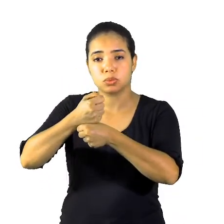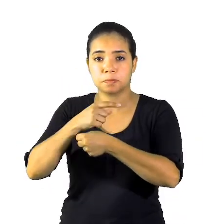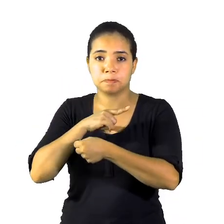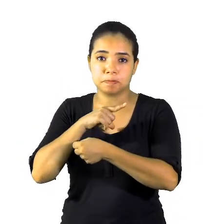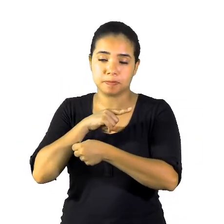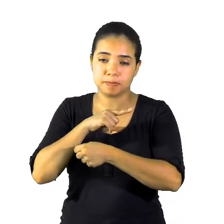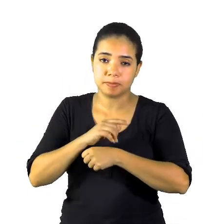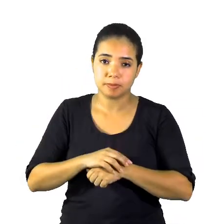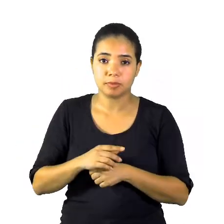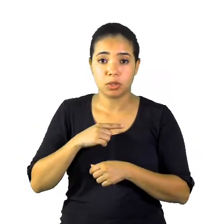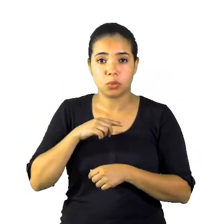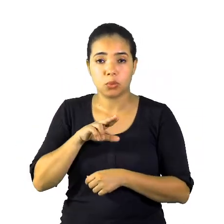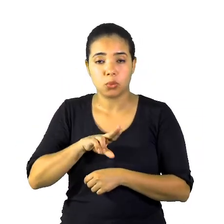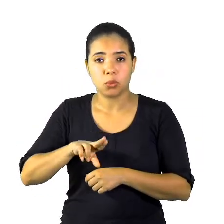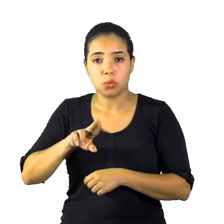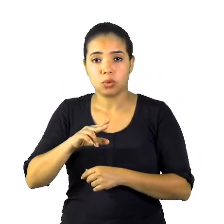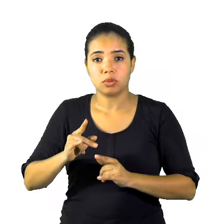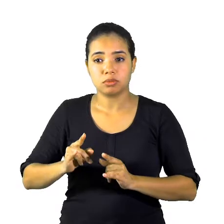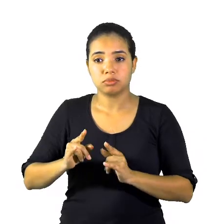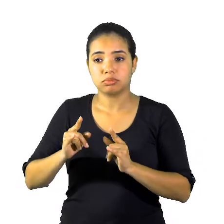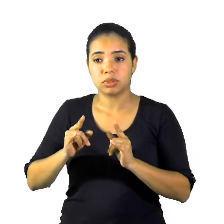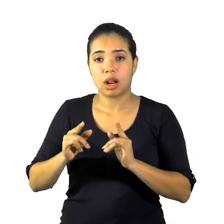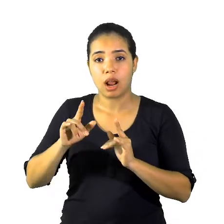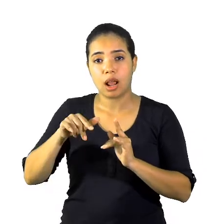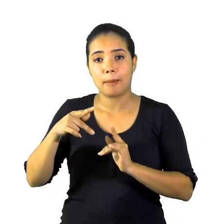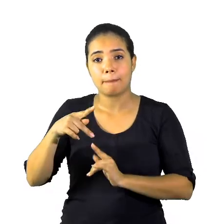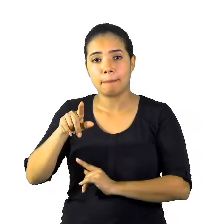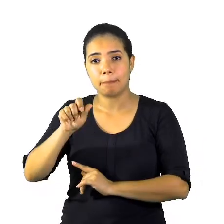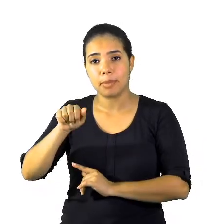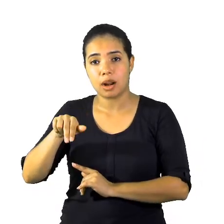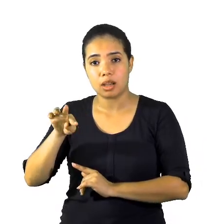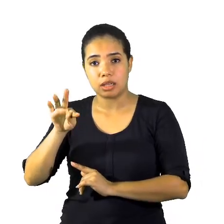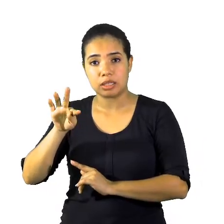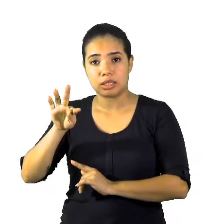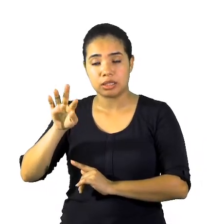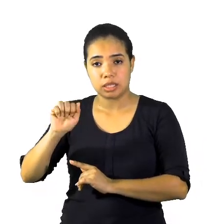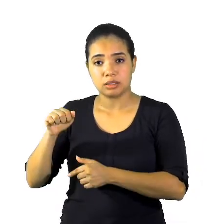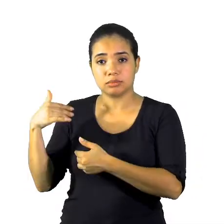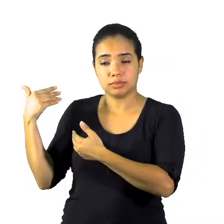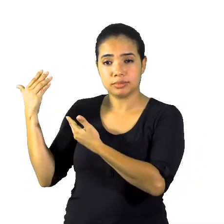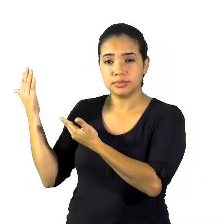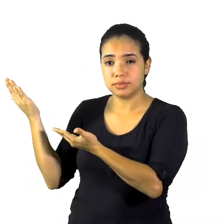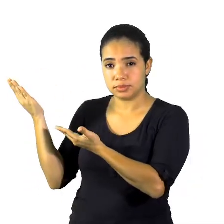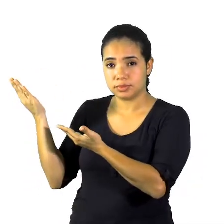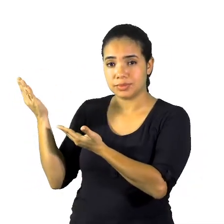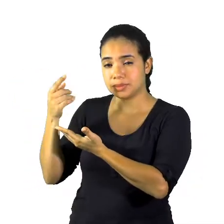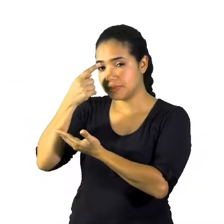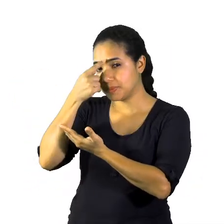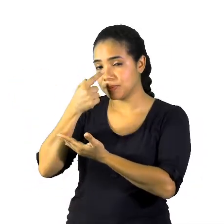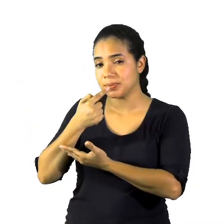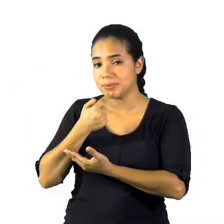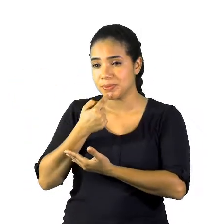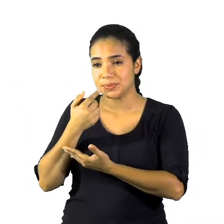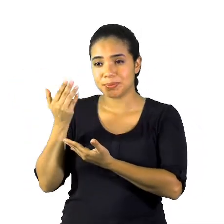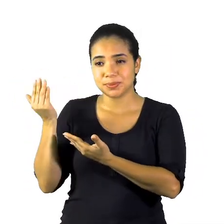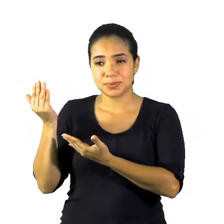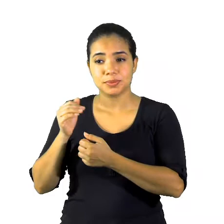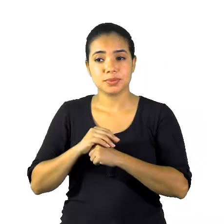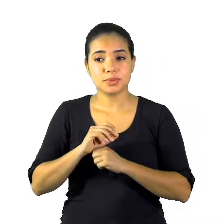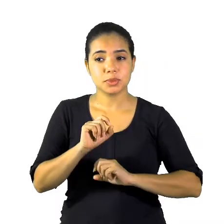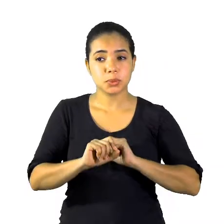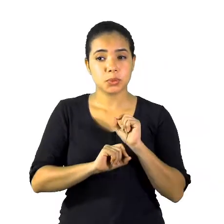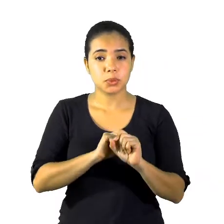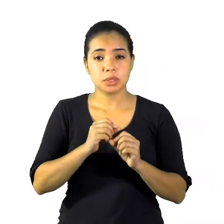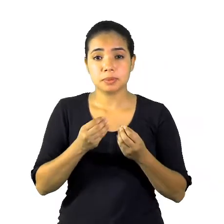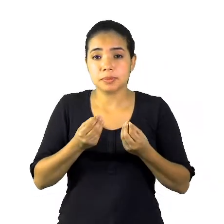edificações, eu vou utilizar as plantas. Nesse nosso slide, a gente tem uma representação e mostra o que é uma planta e